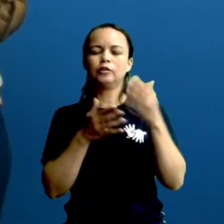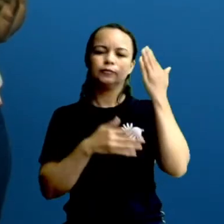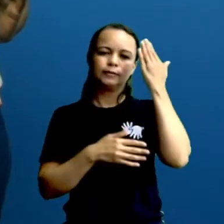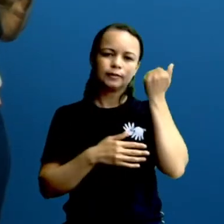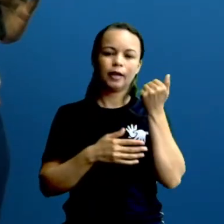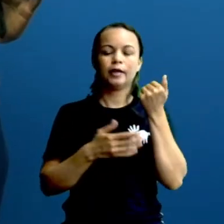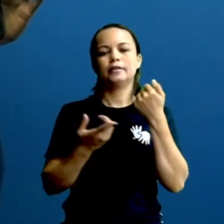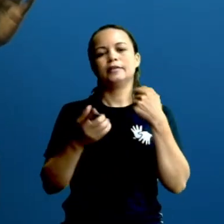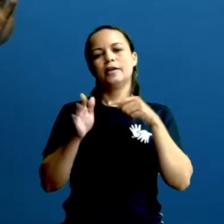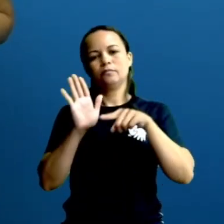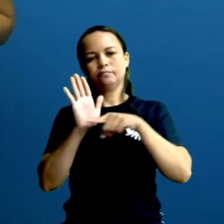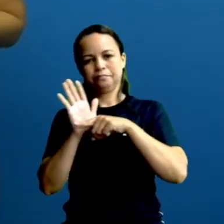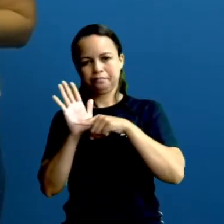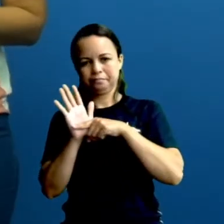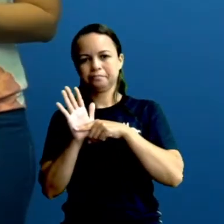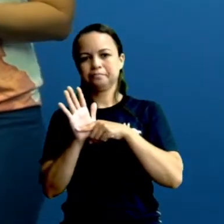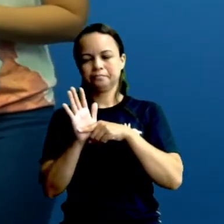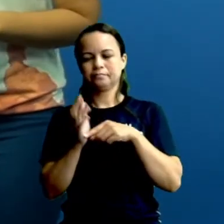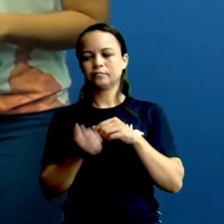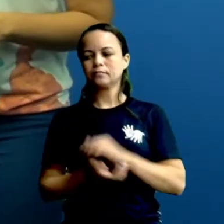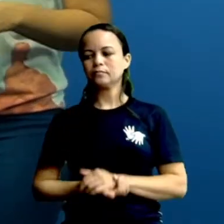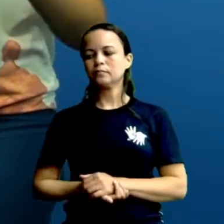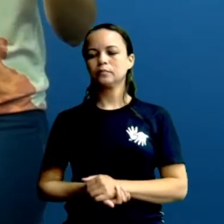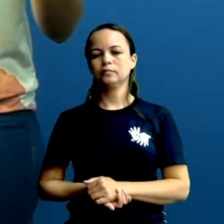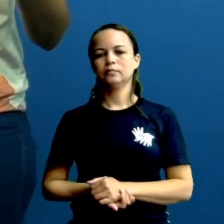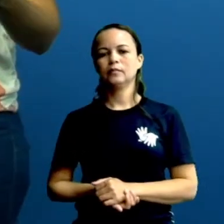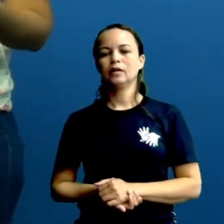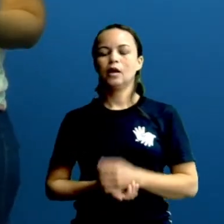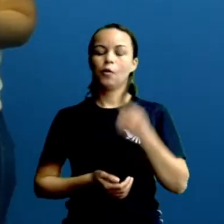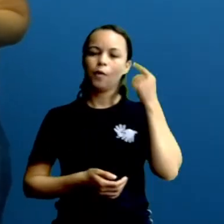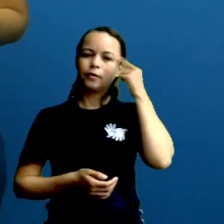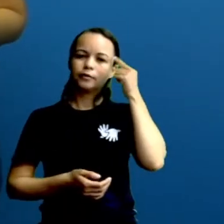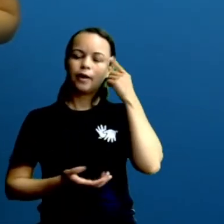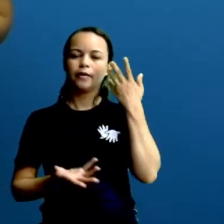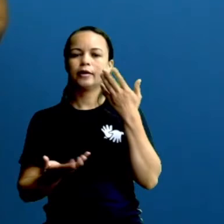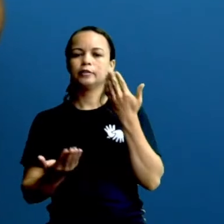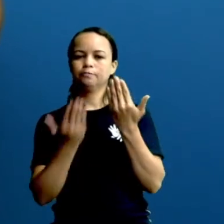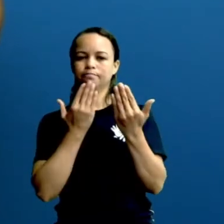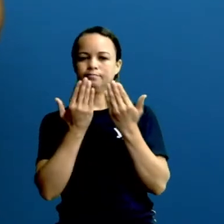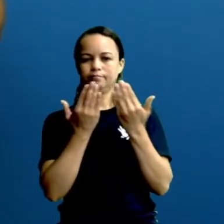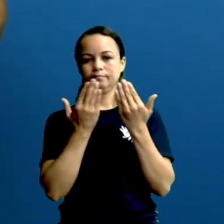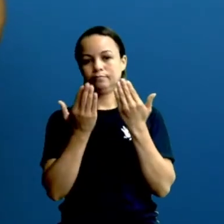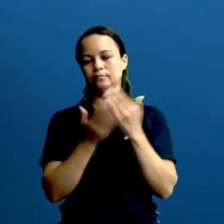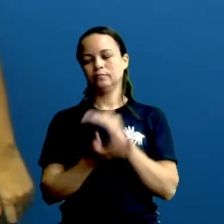é uma subtração, tá certo? Com a ideia de comparação.